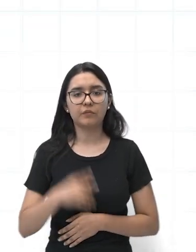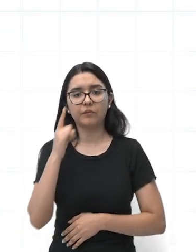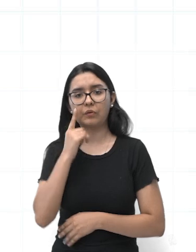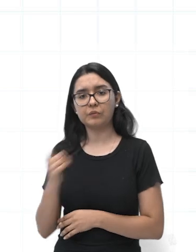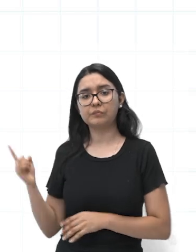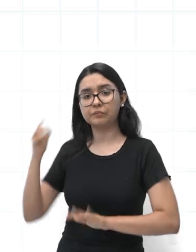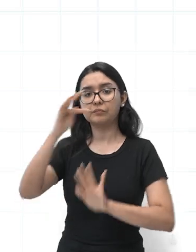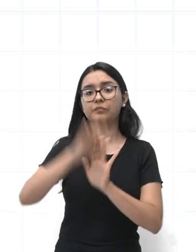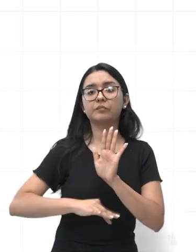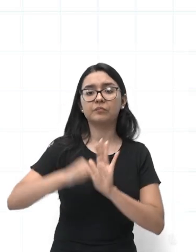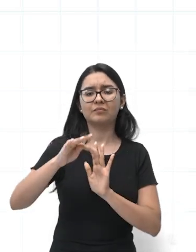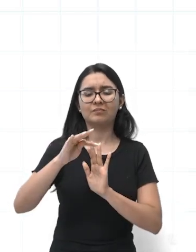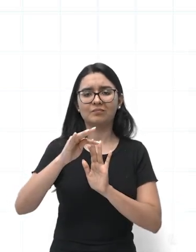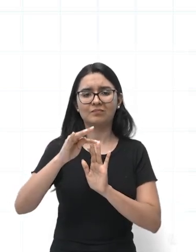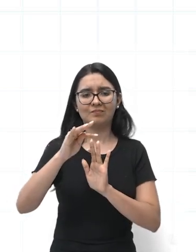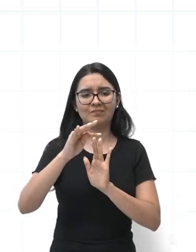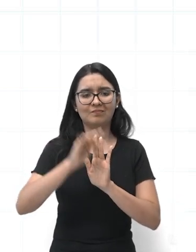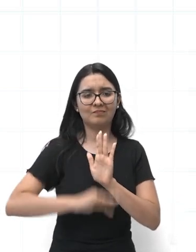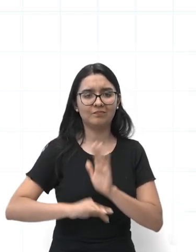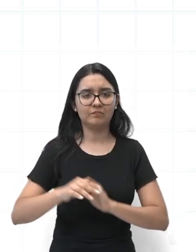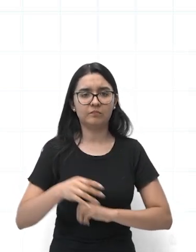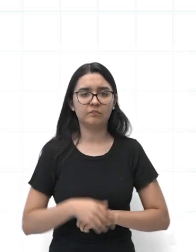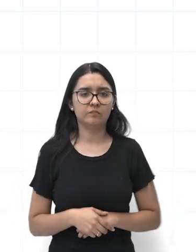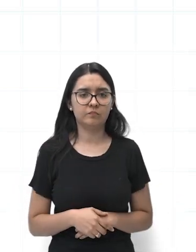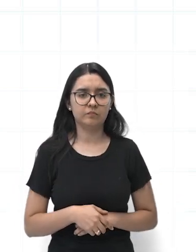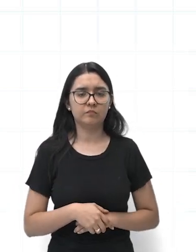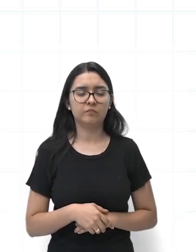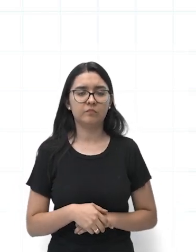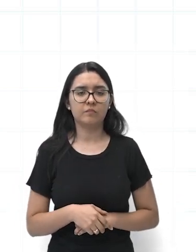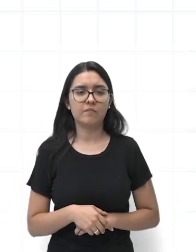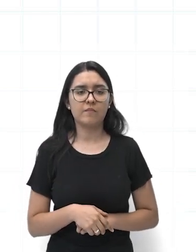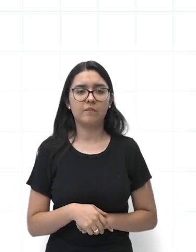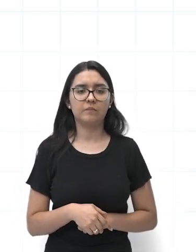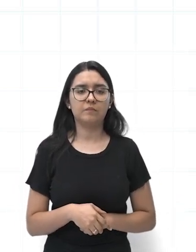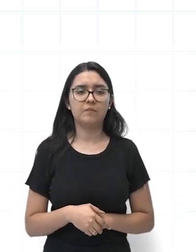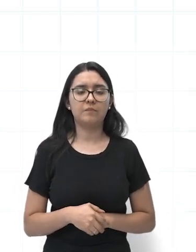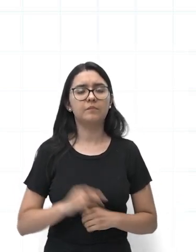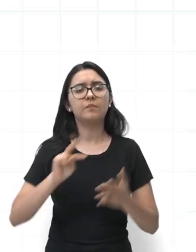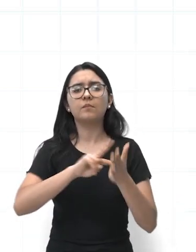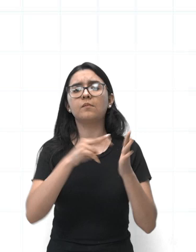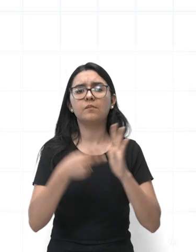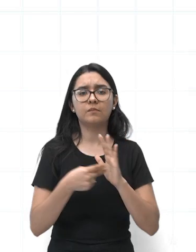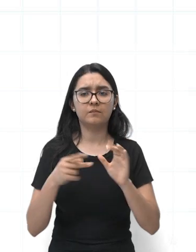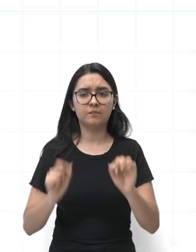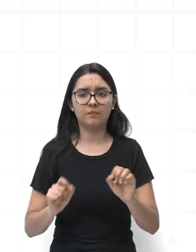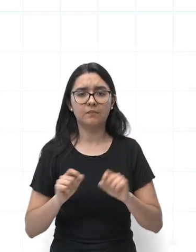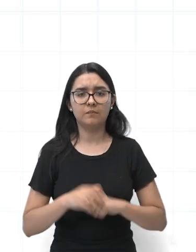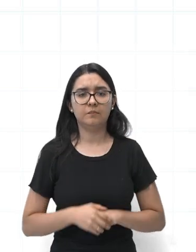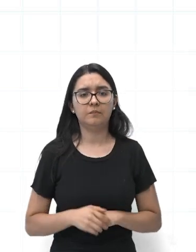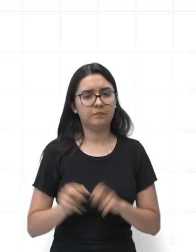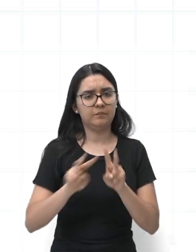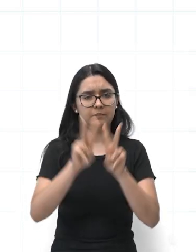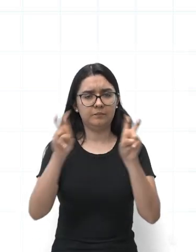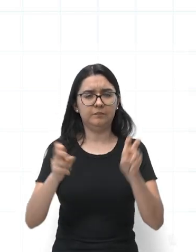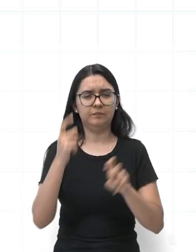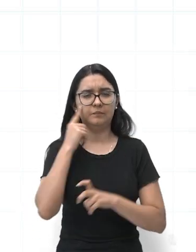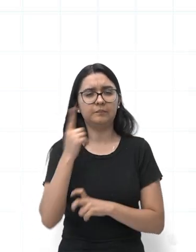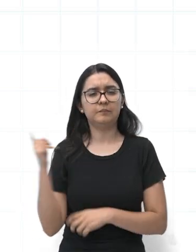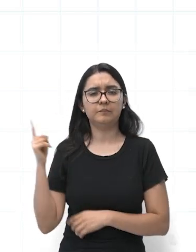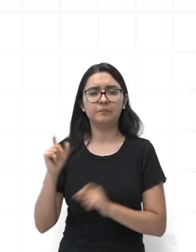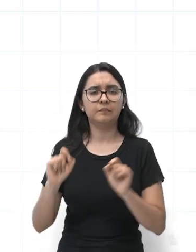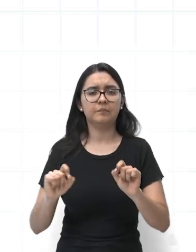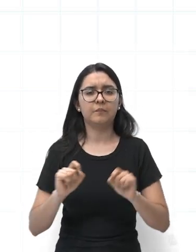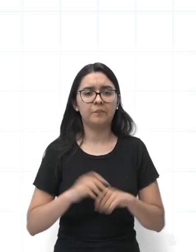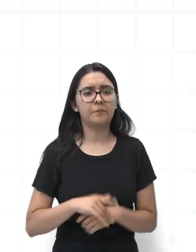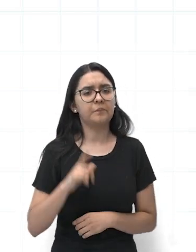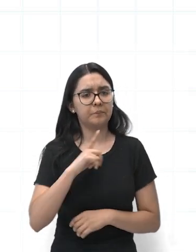Aqui o meu texto é a Student's Daily Routine, que seria o quê? Olhando aqui o título,